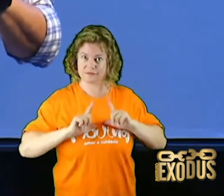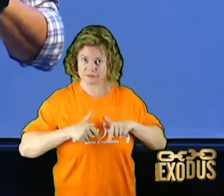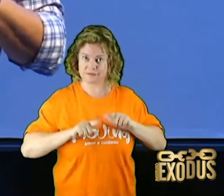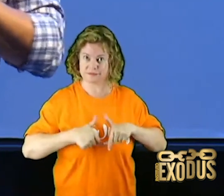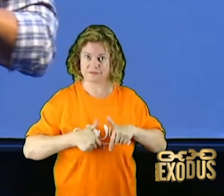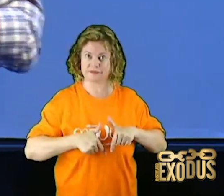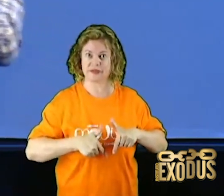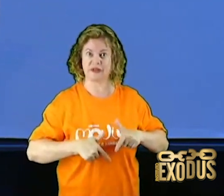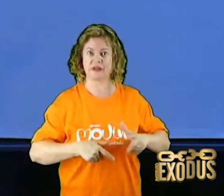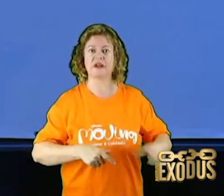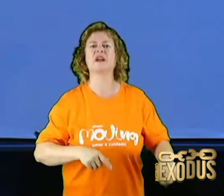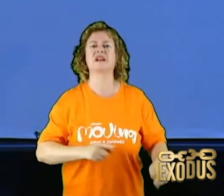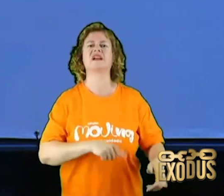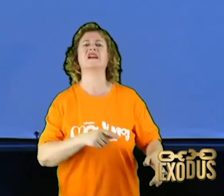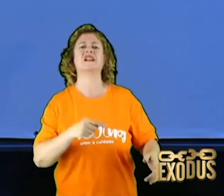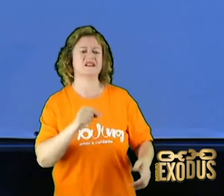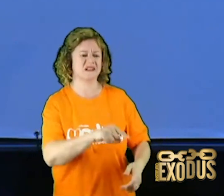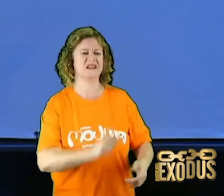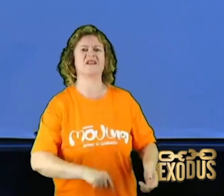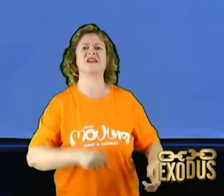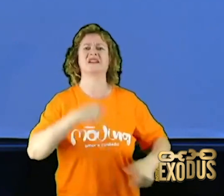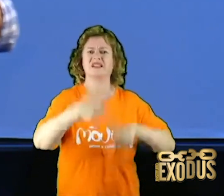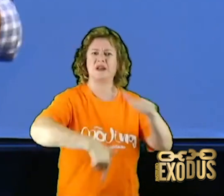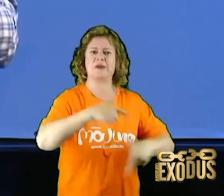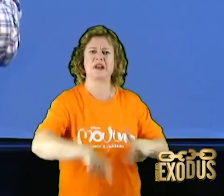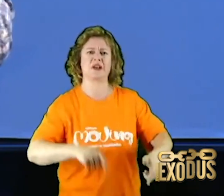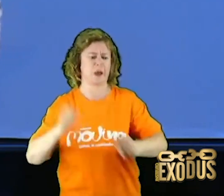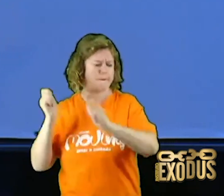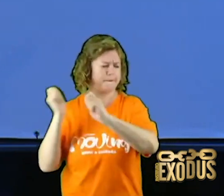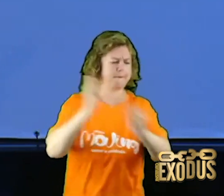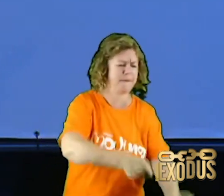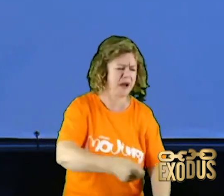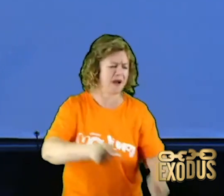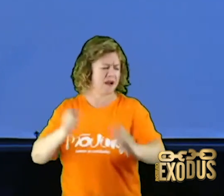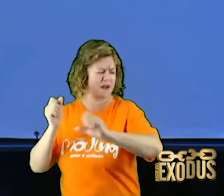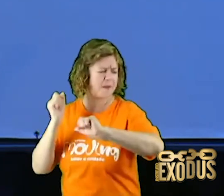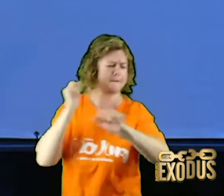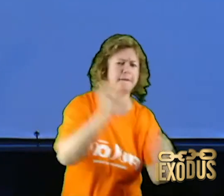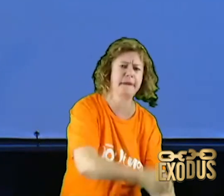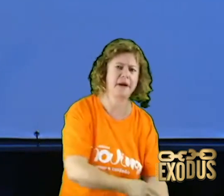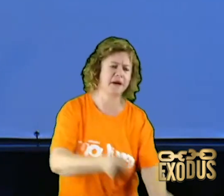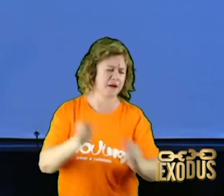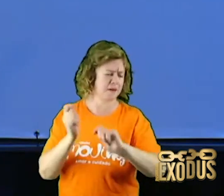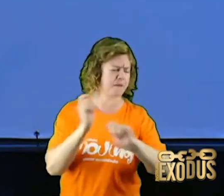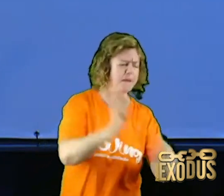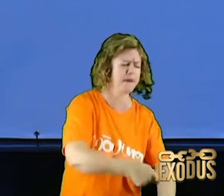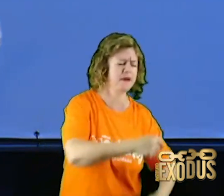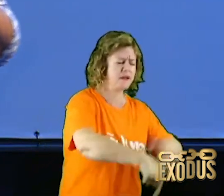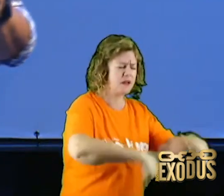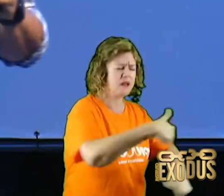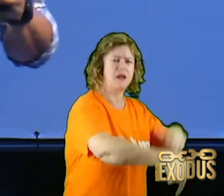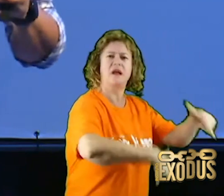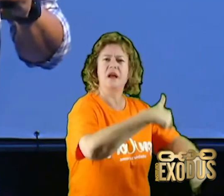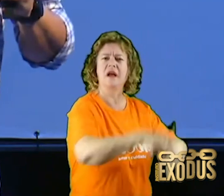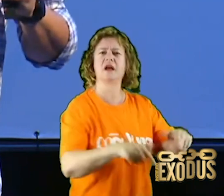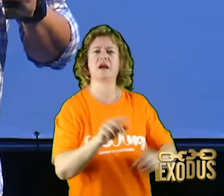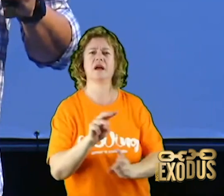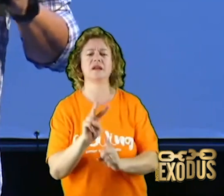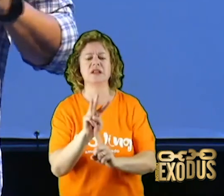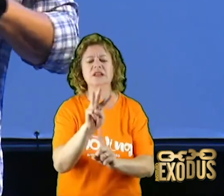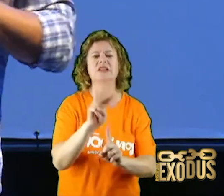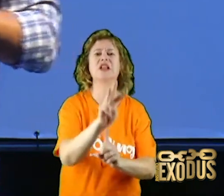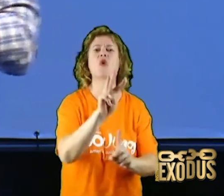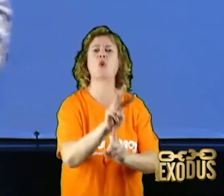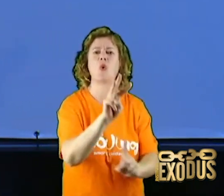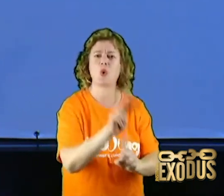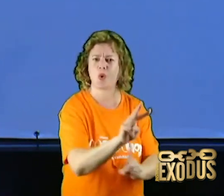malhando trigo no lugar onde se prensa uvas, para esconder, ele falou: não tenho o que fazer, eu sou roubado, eu sou pilhado.